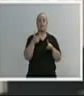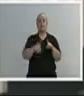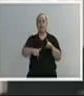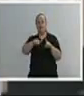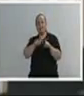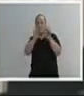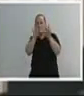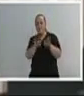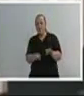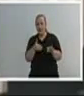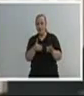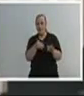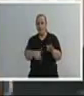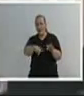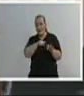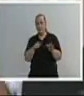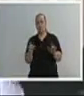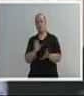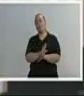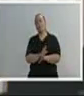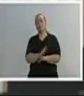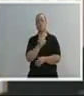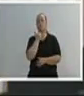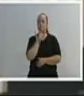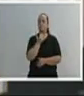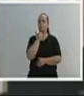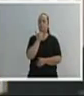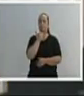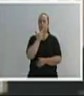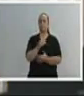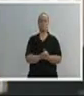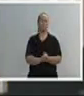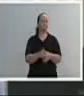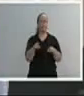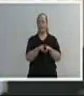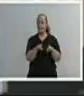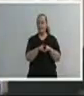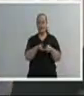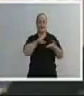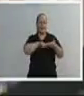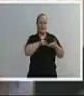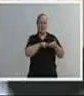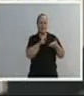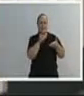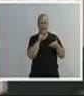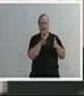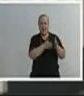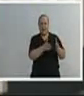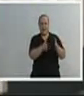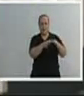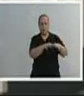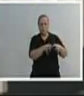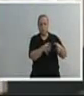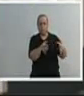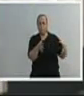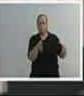ainda. Então, fica essa colocação aqui também. E com relação ao desassoreamento dos ribeirões, aproveito, Vossa Excelência falou daquela região, e eu já aproveito também para,